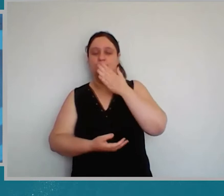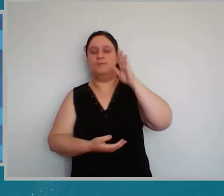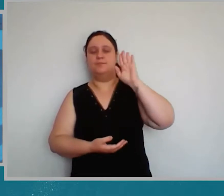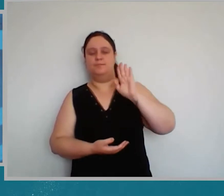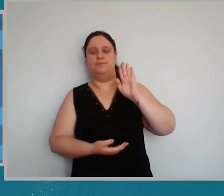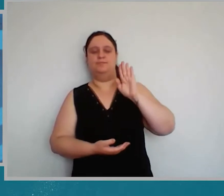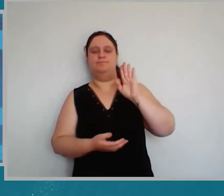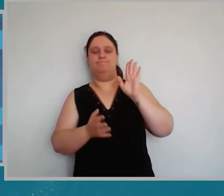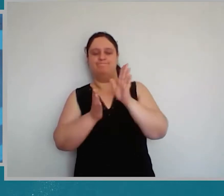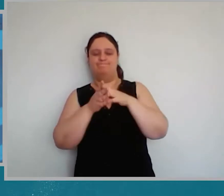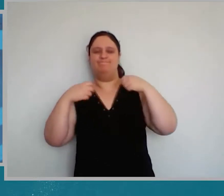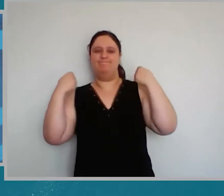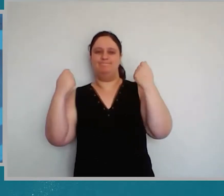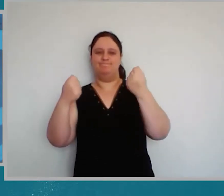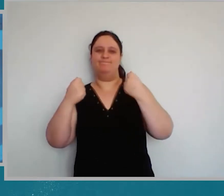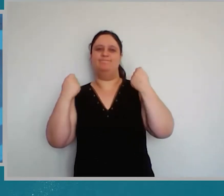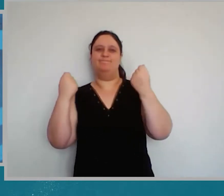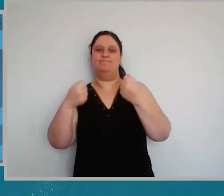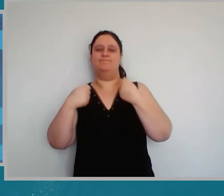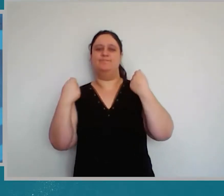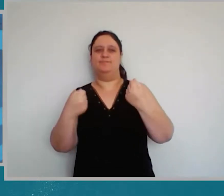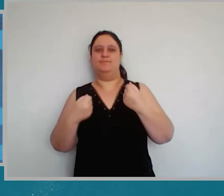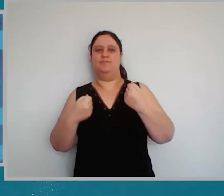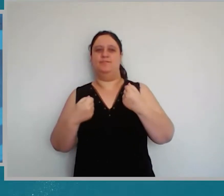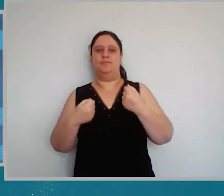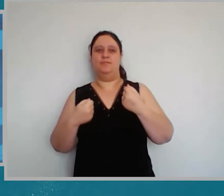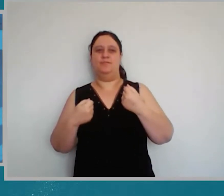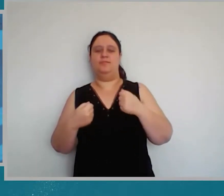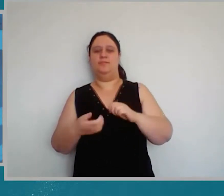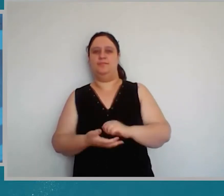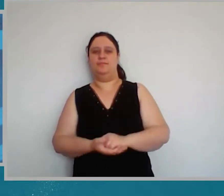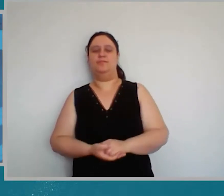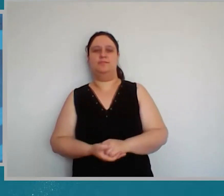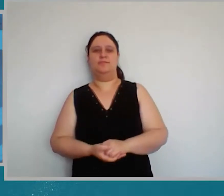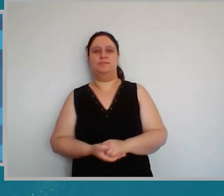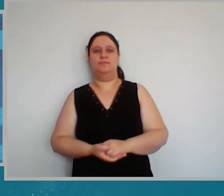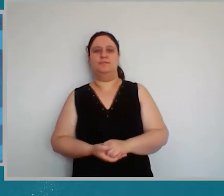Espírito nos transfere da terra para o céu.